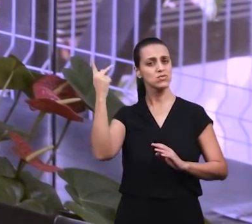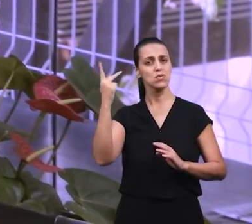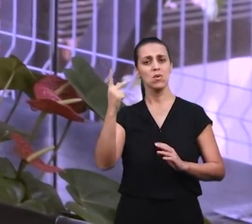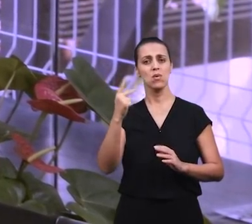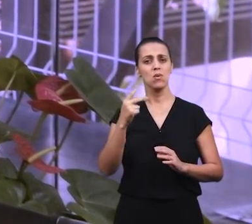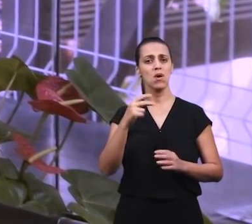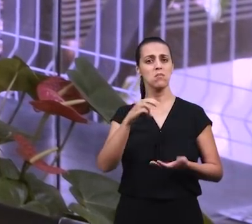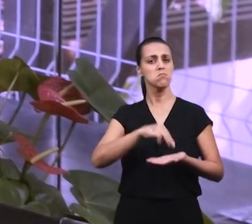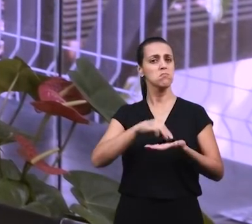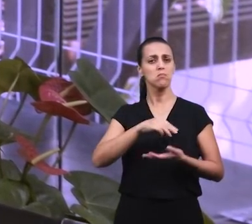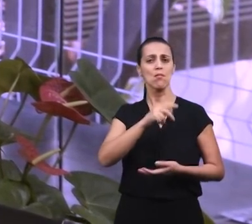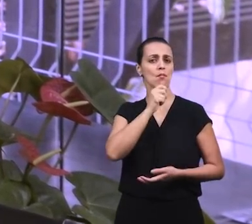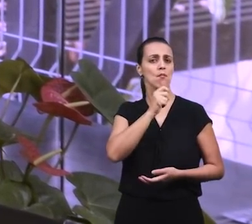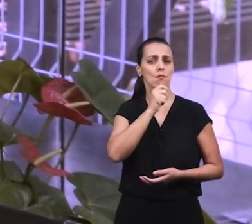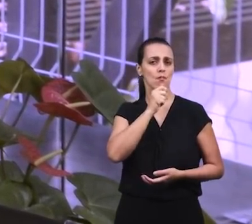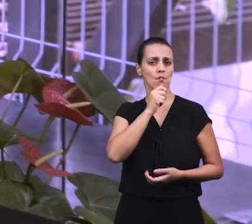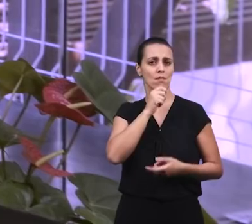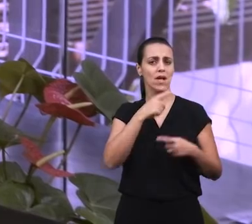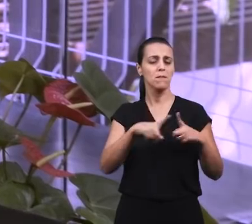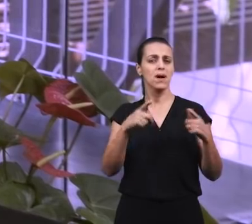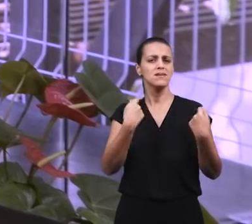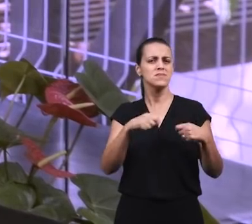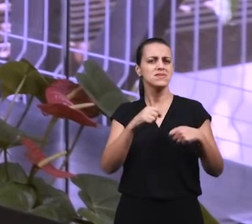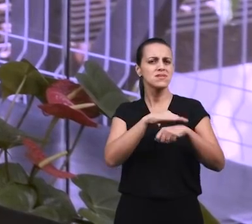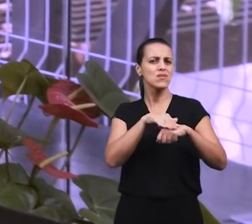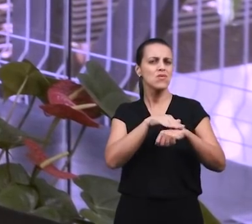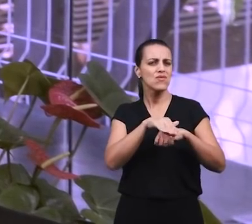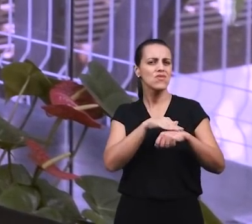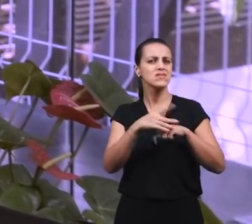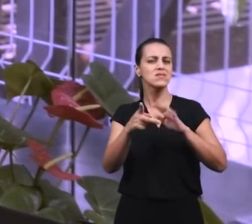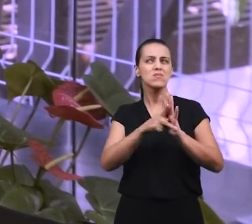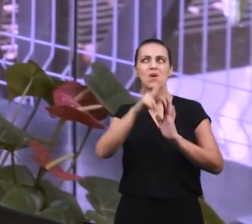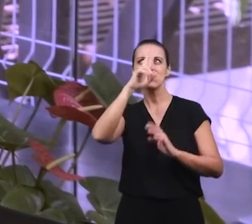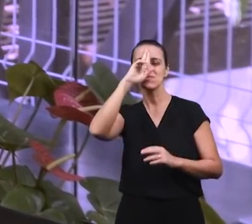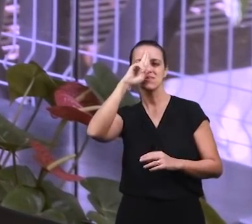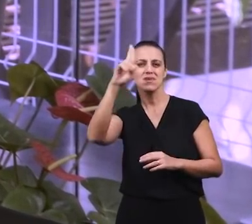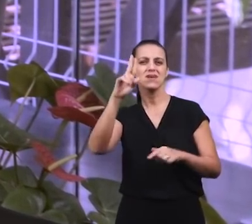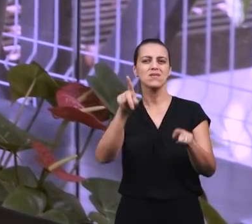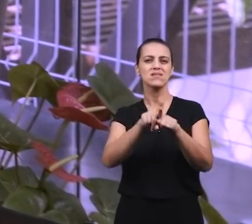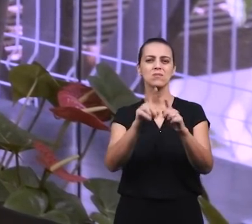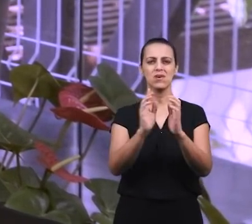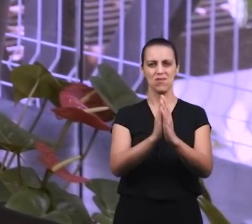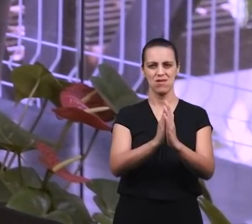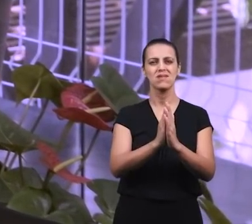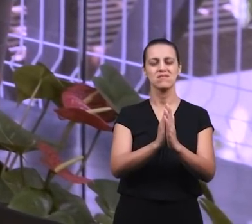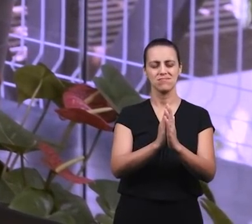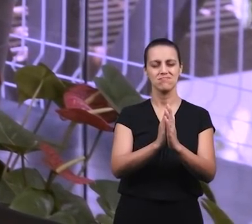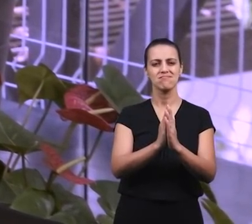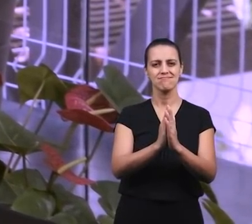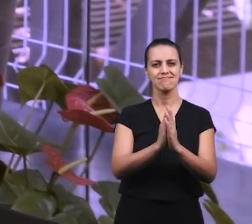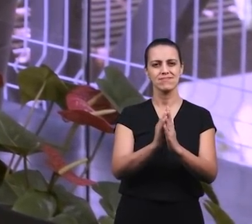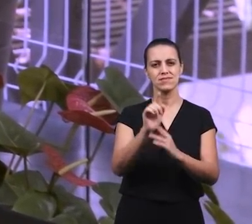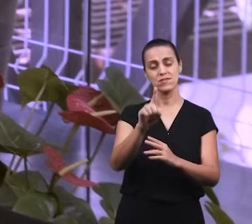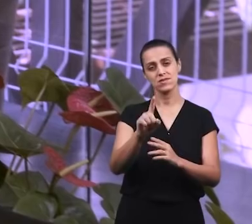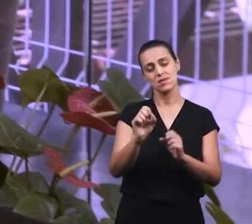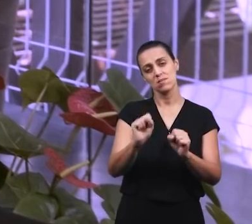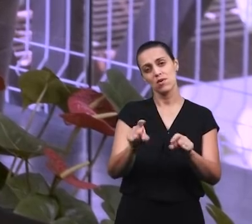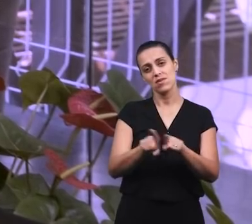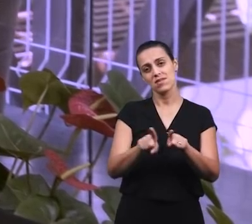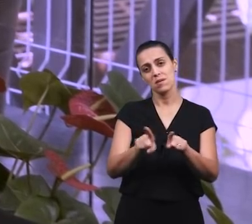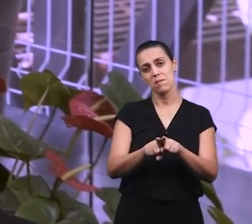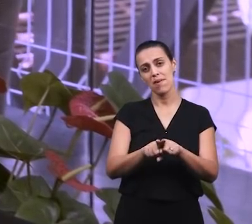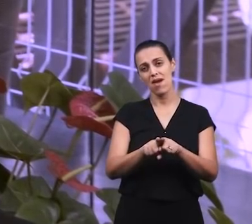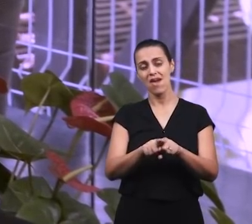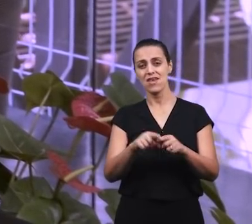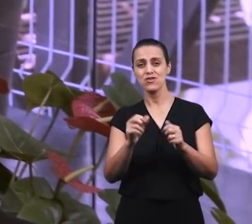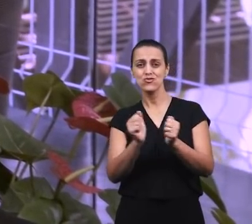Cristã Maranata e que precisam de uma palavra da parte do Senhor e até mesmo de uma oração. E você também pode nos seguir no Instagram